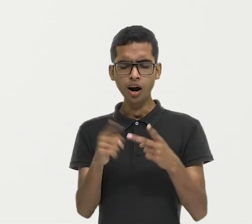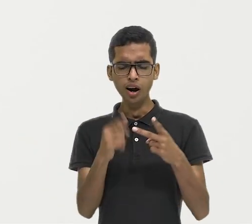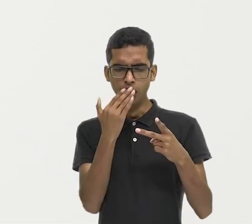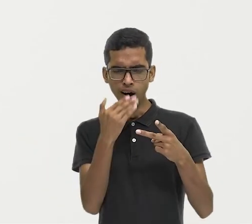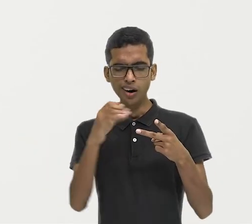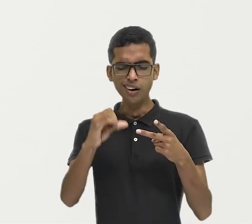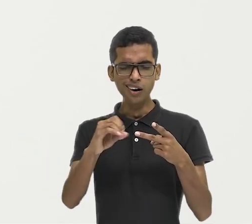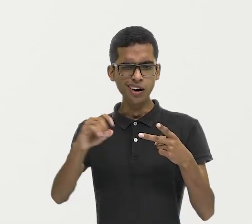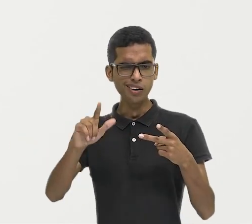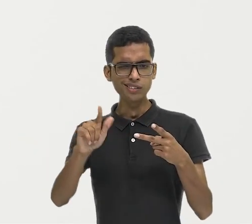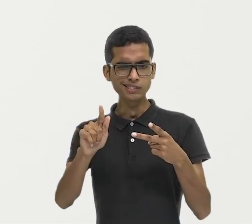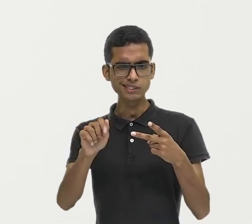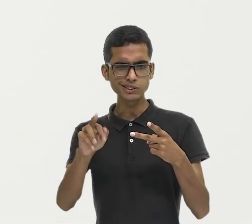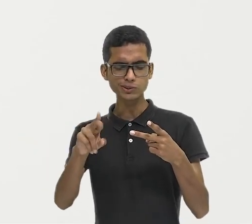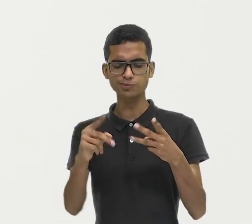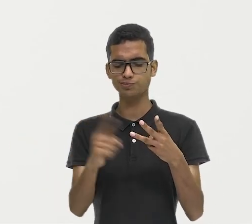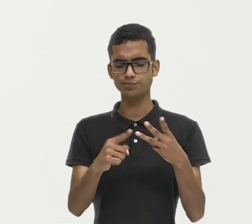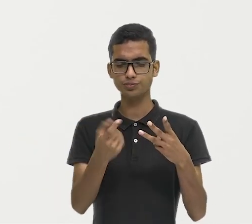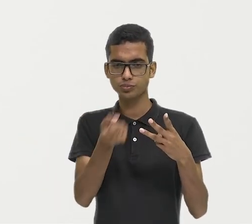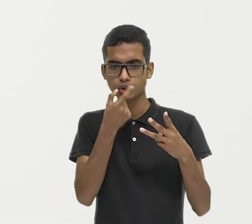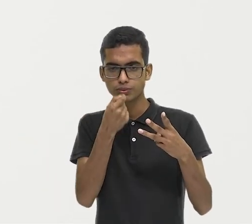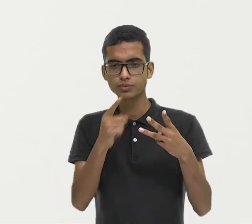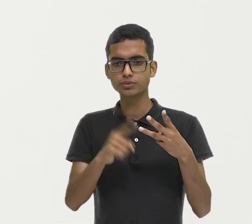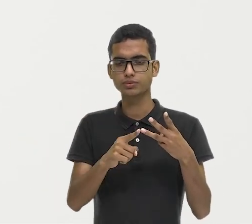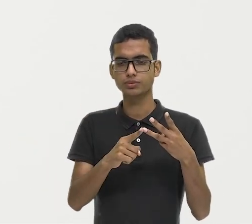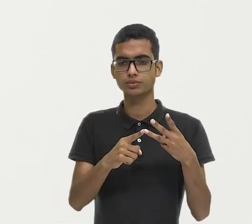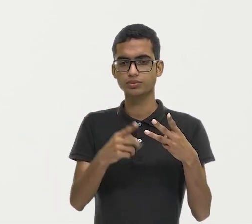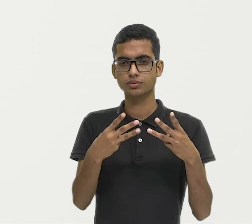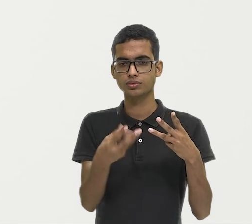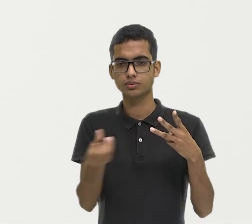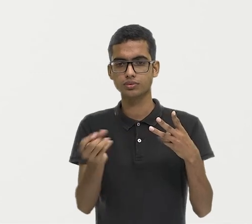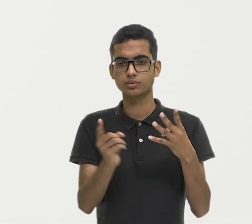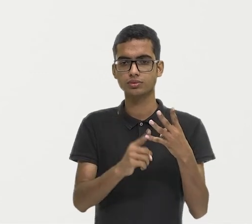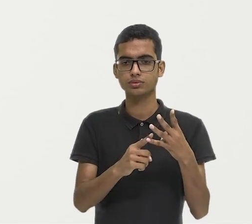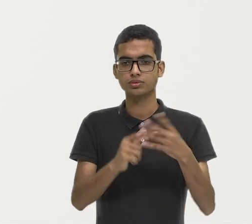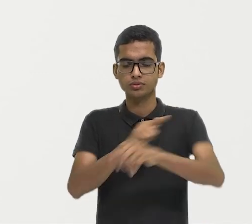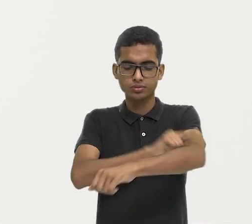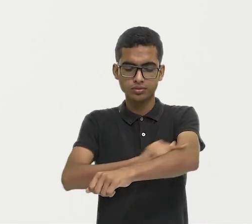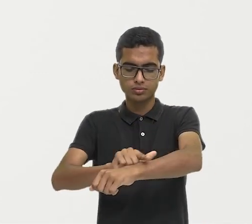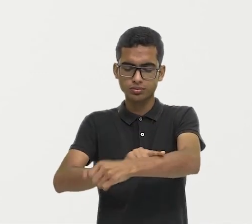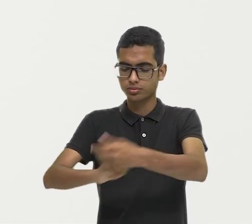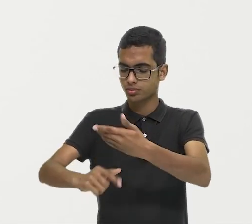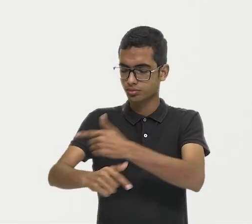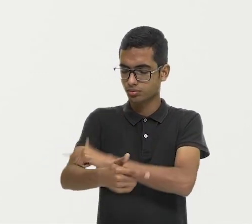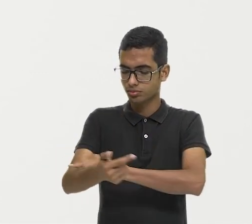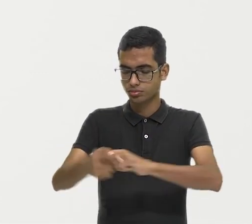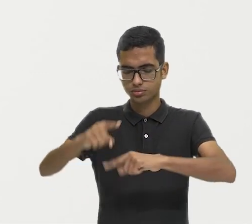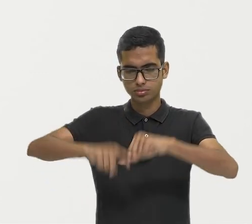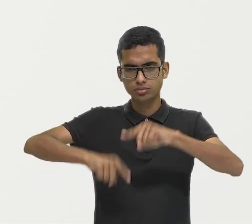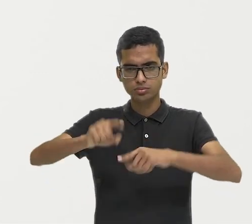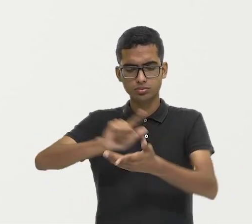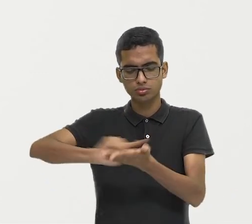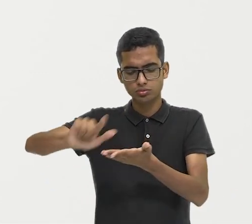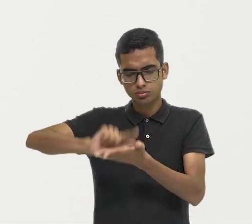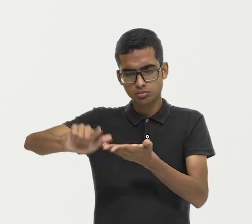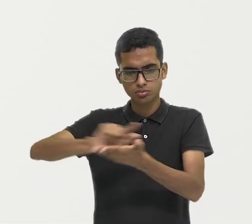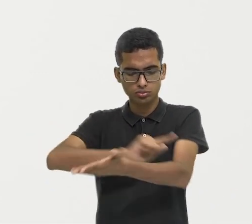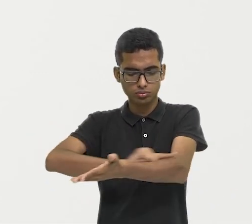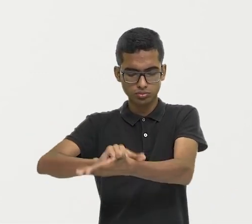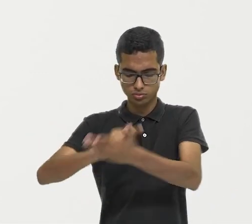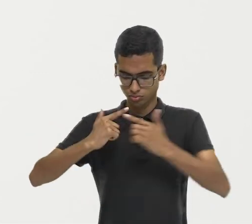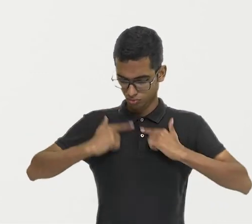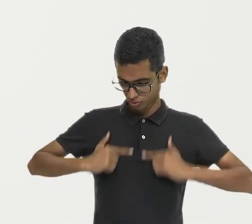alimentos 90 graus, medicamentos 36 e higiene 54 graus. Logicamente que pelo gráfico